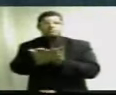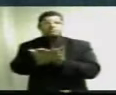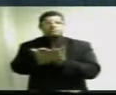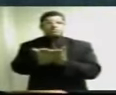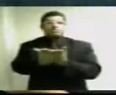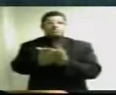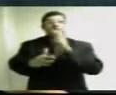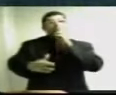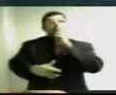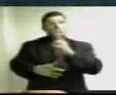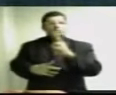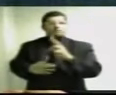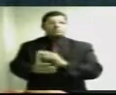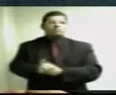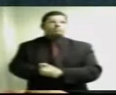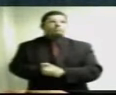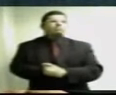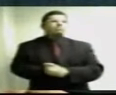interpretar e responder.